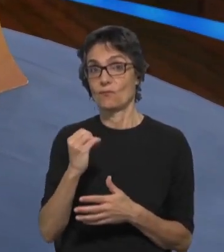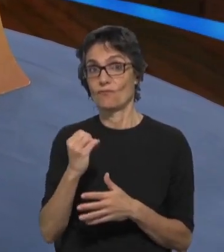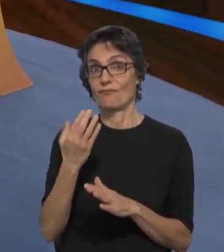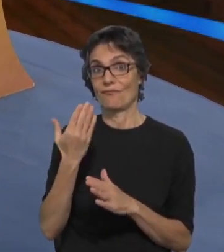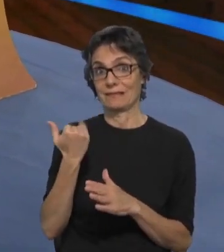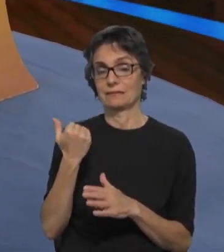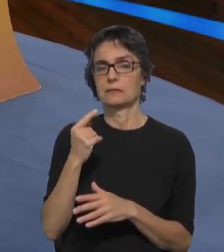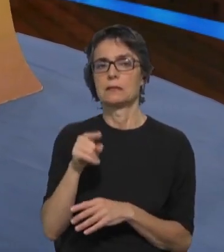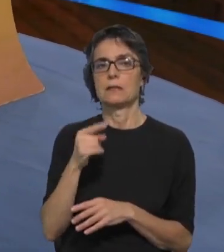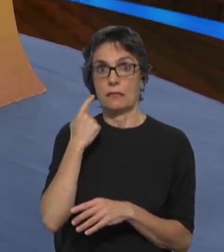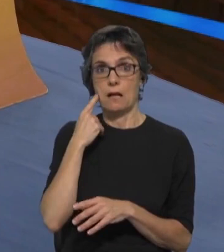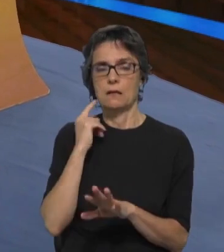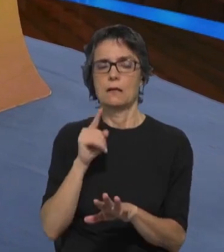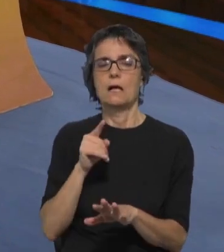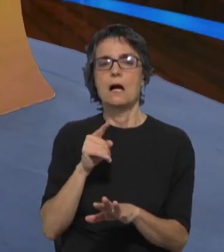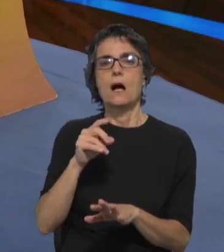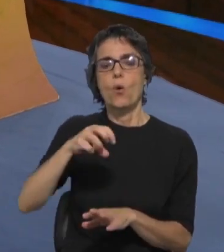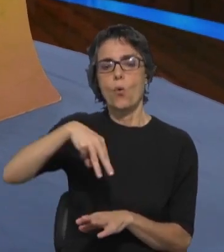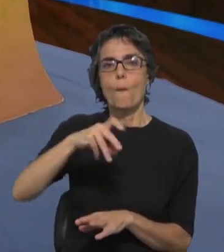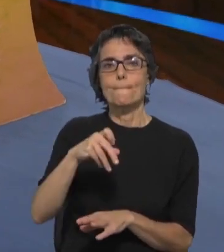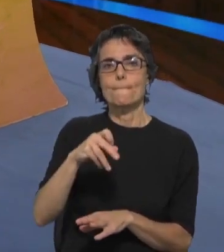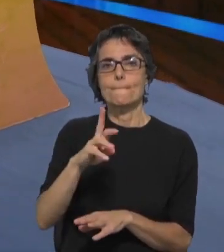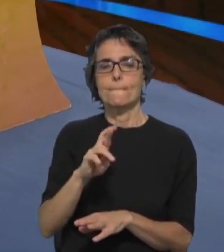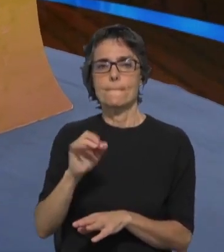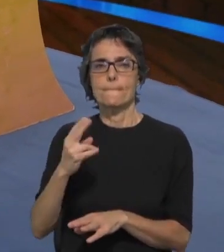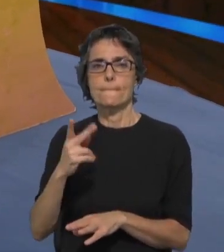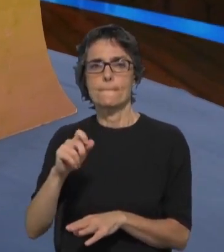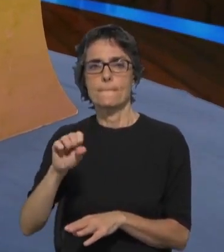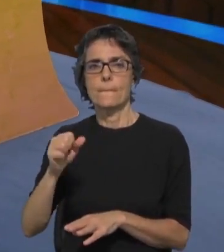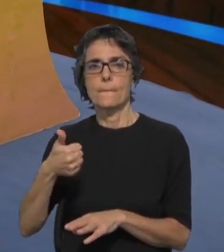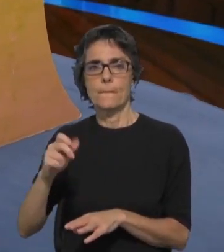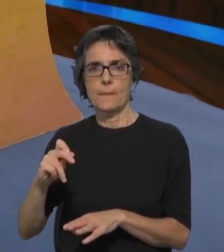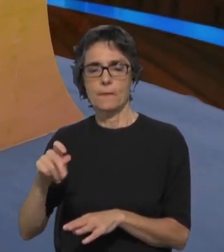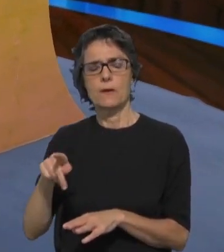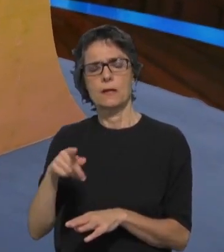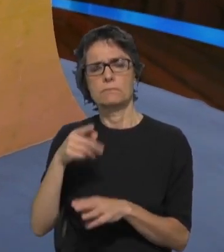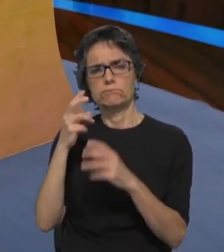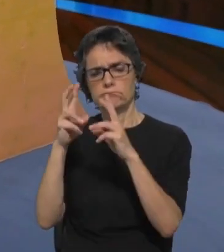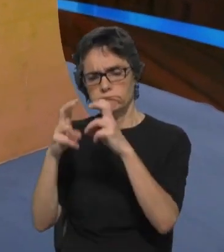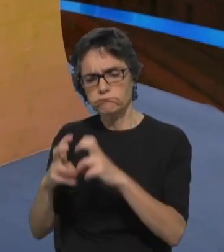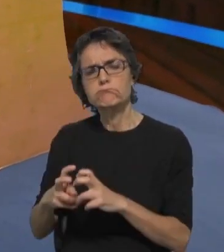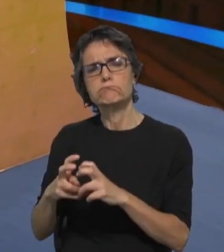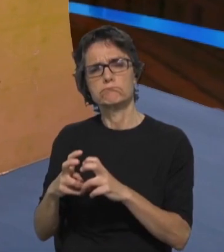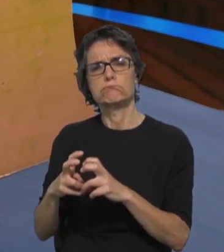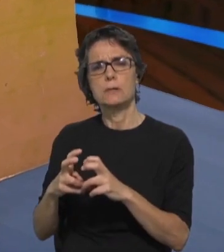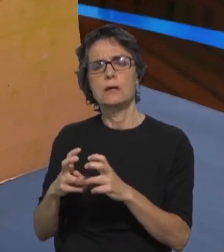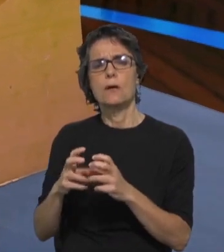um sociólogo alemão que estudou muito não só o protestantismo, mas também outras